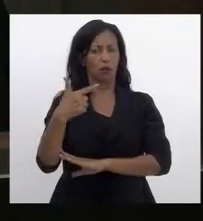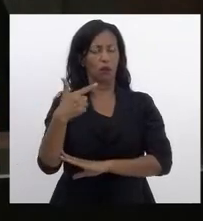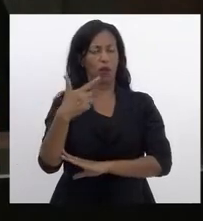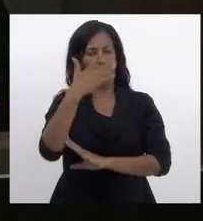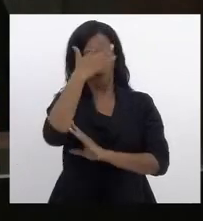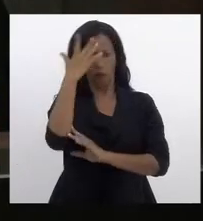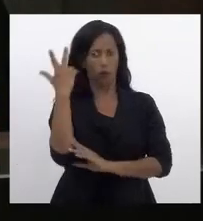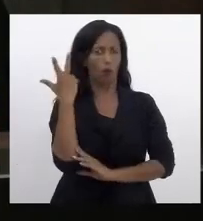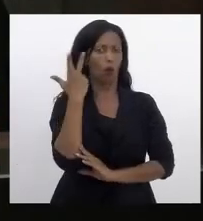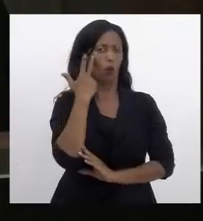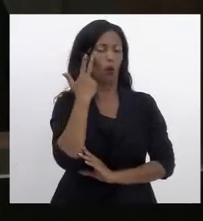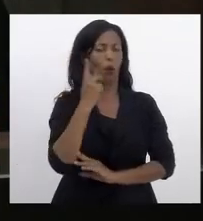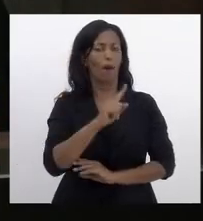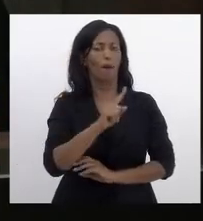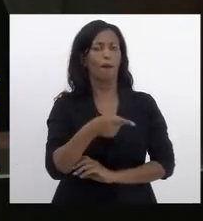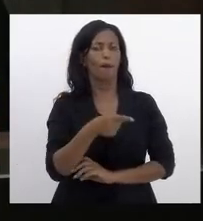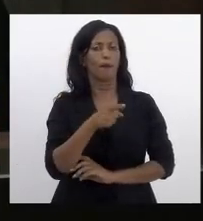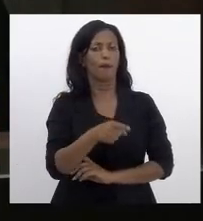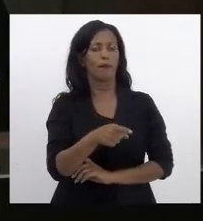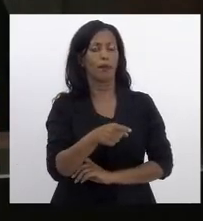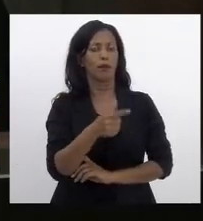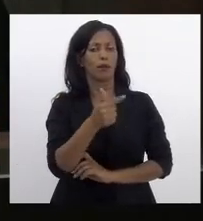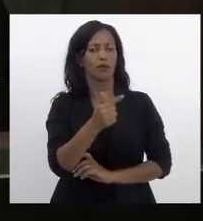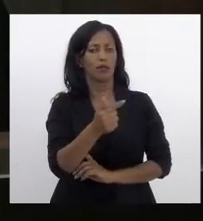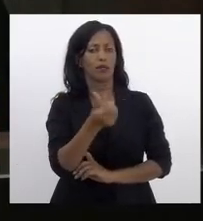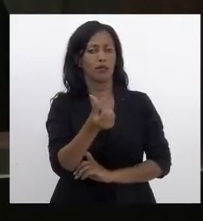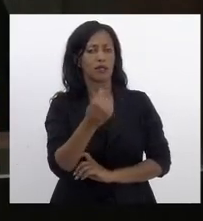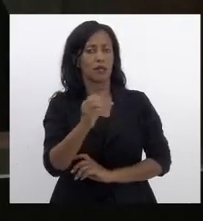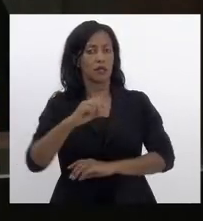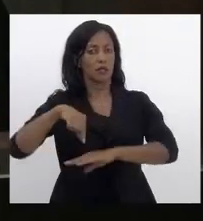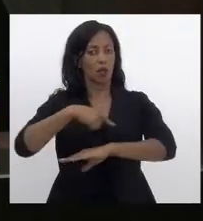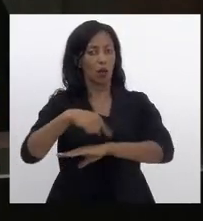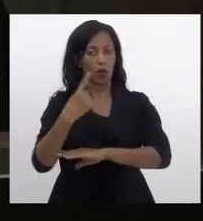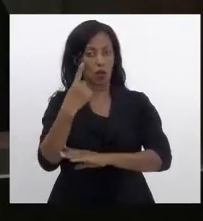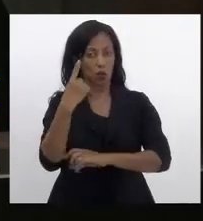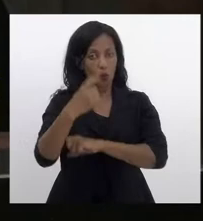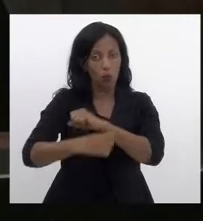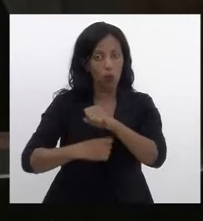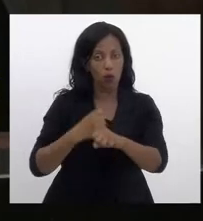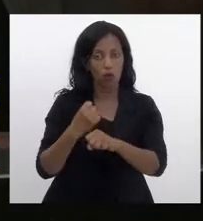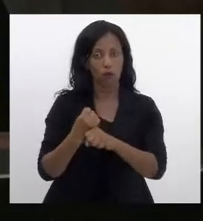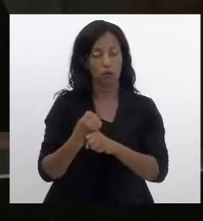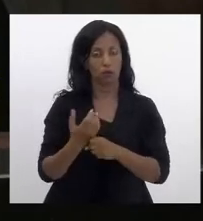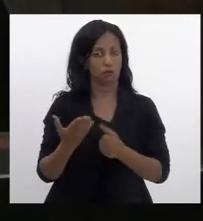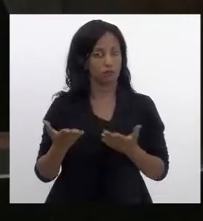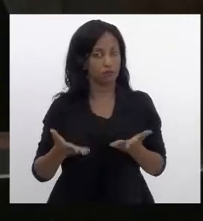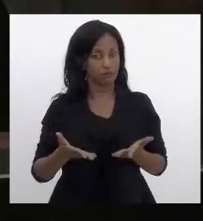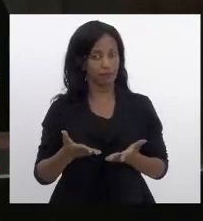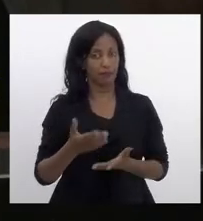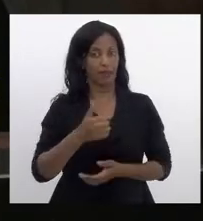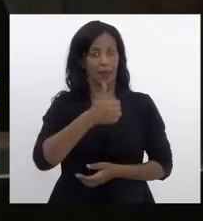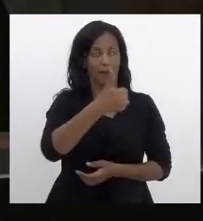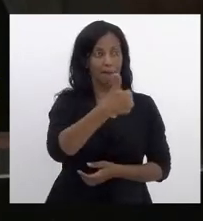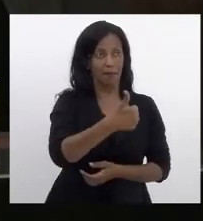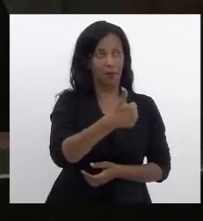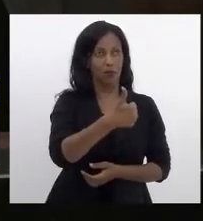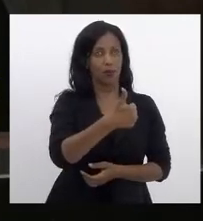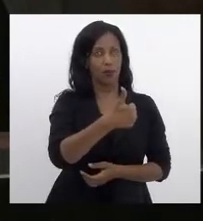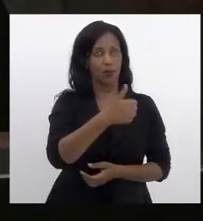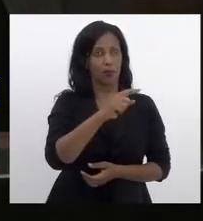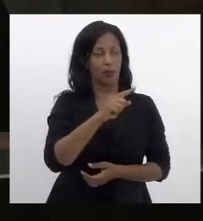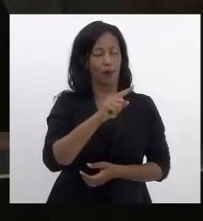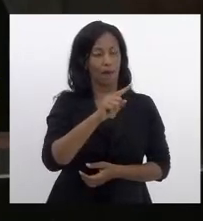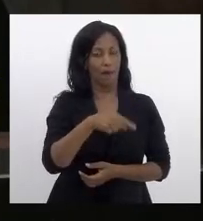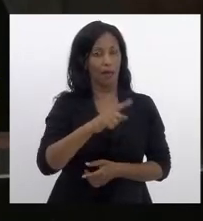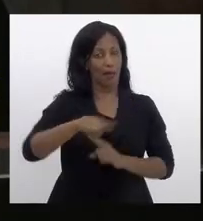comum, 1.760 horas em um ano. Ou melhor, 1.144 a